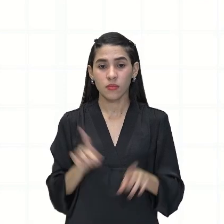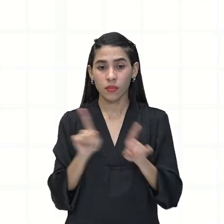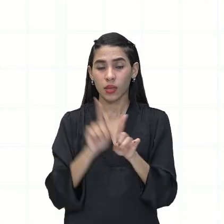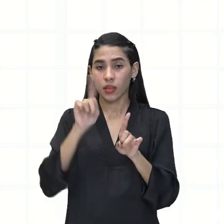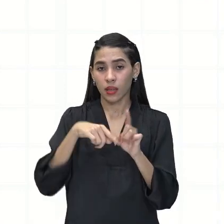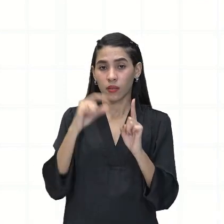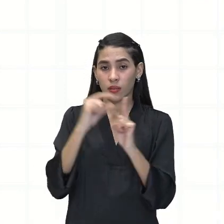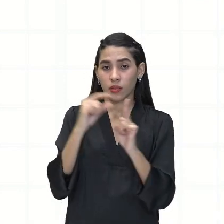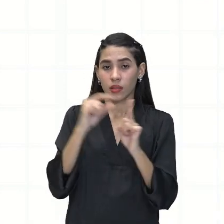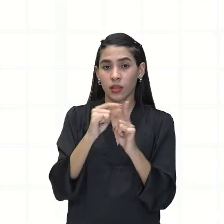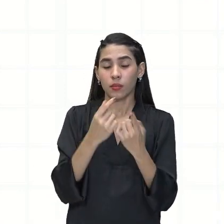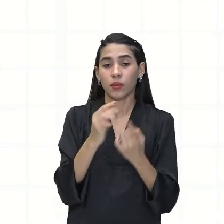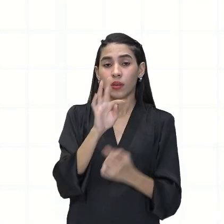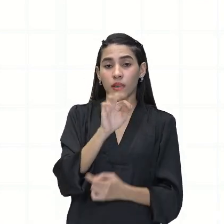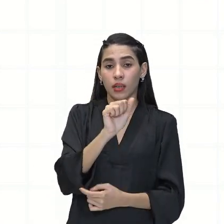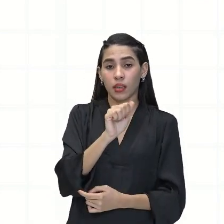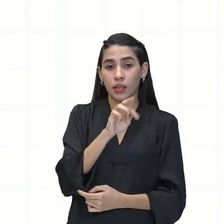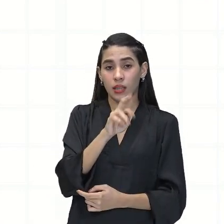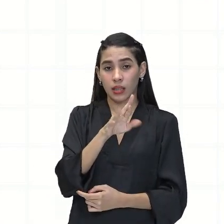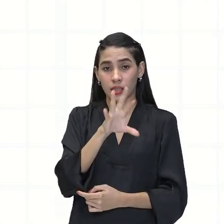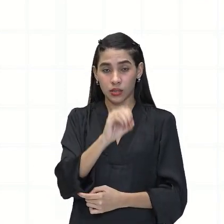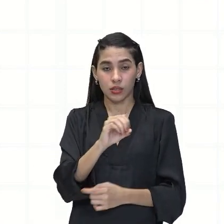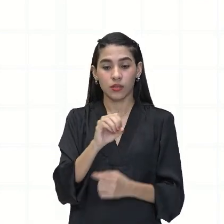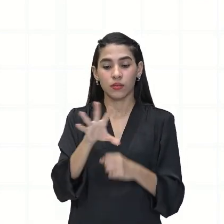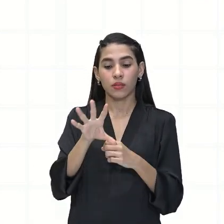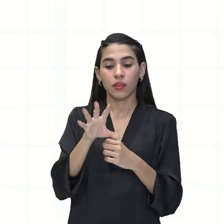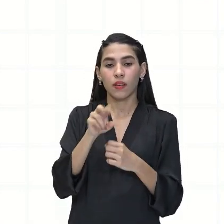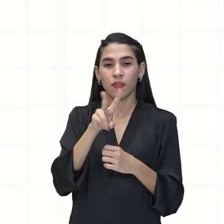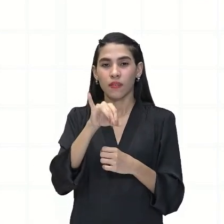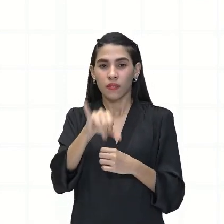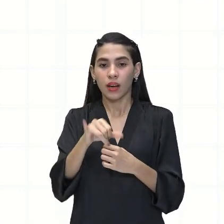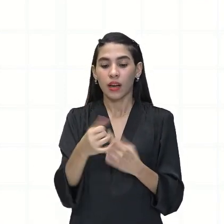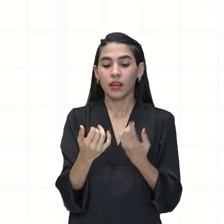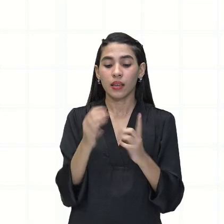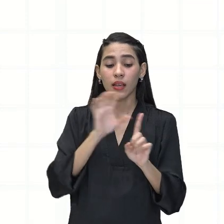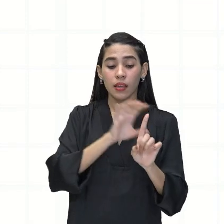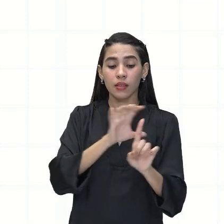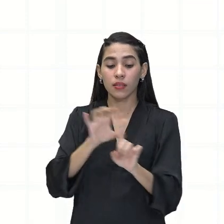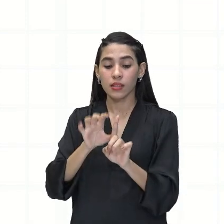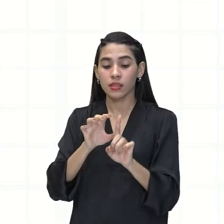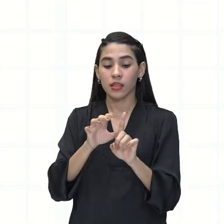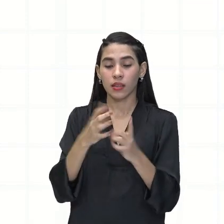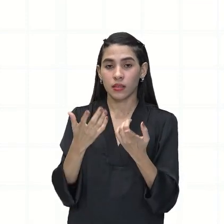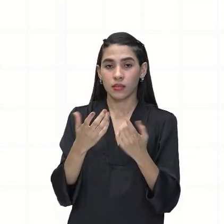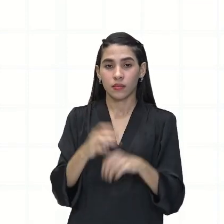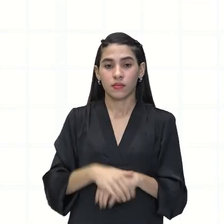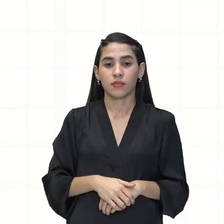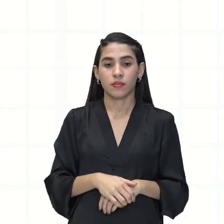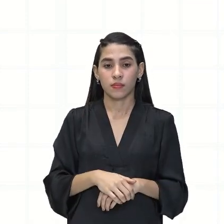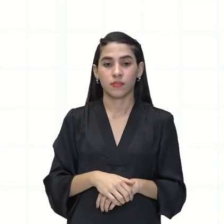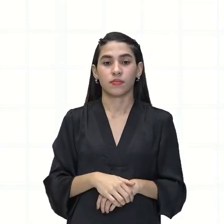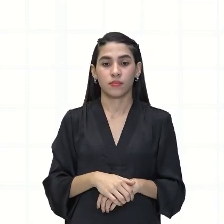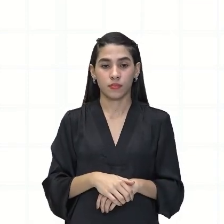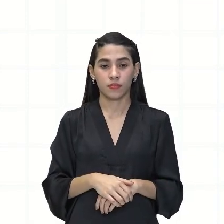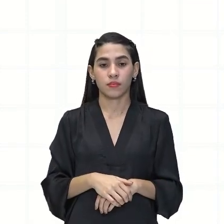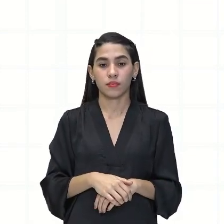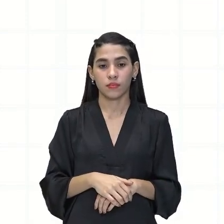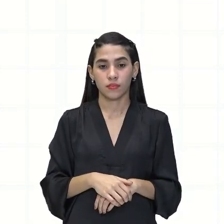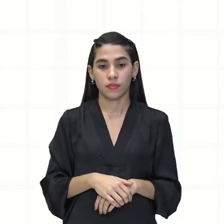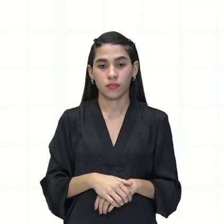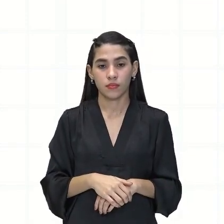termo atrativo, então ele vai atrair, vai trazer, tá bom? Vai trazer o